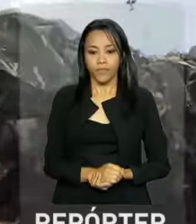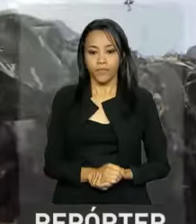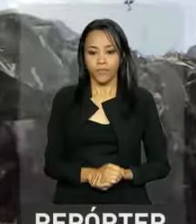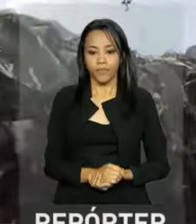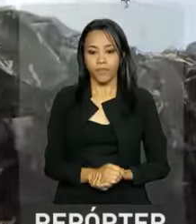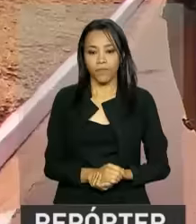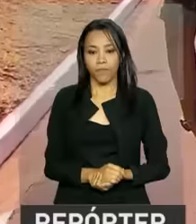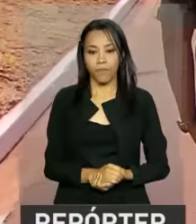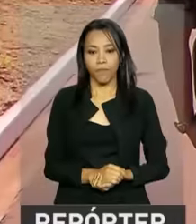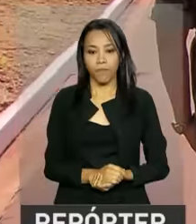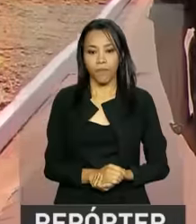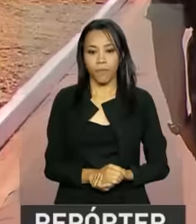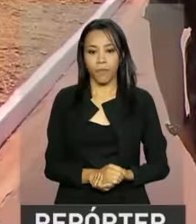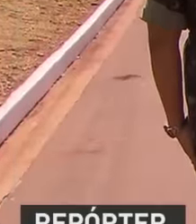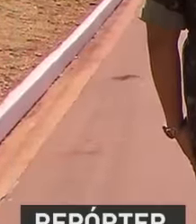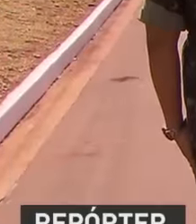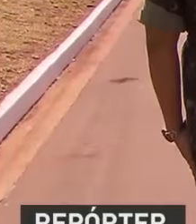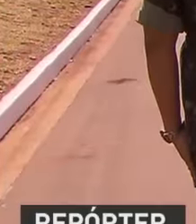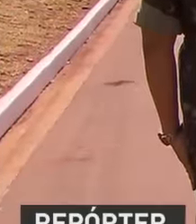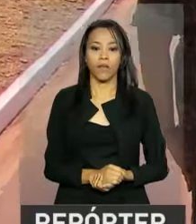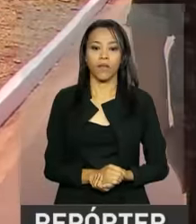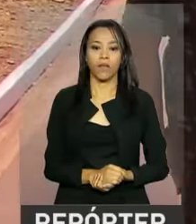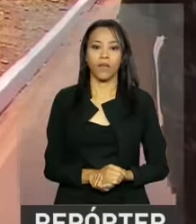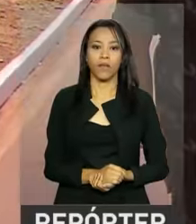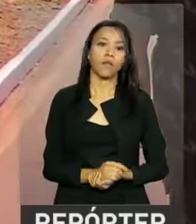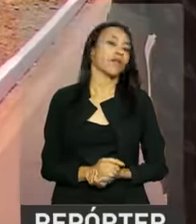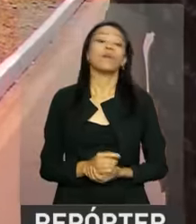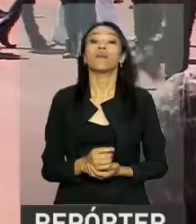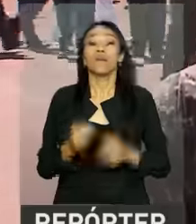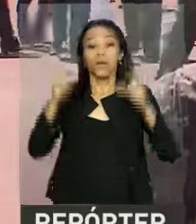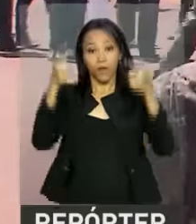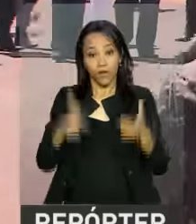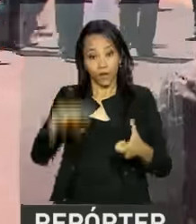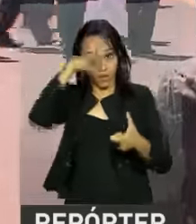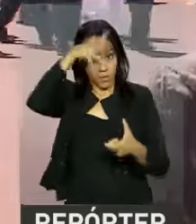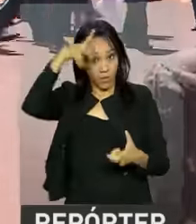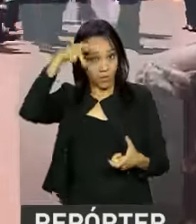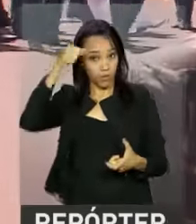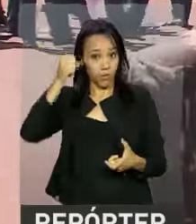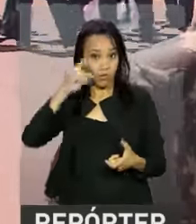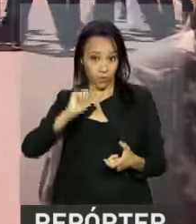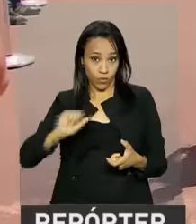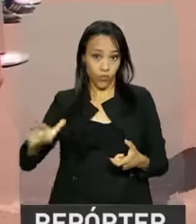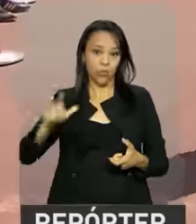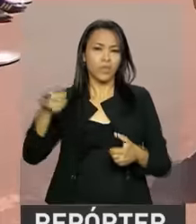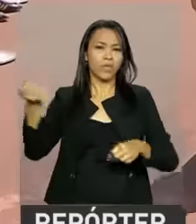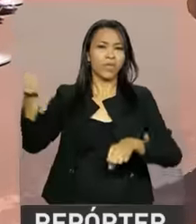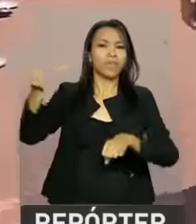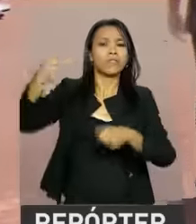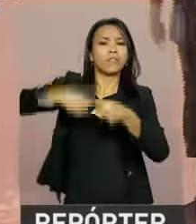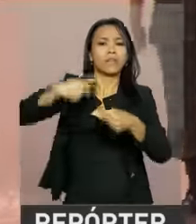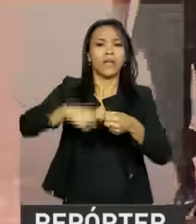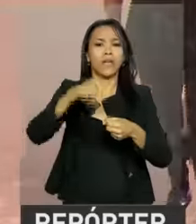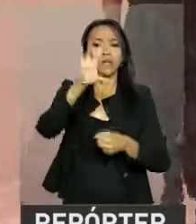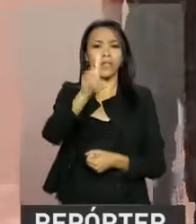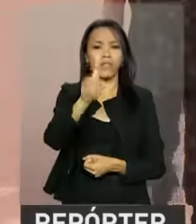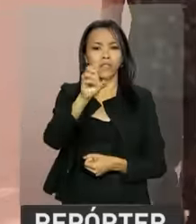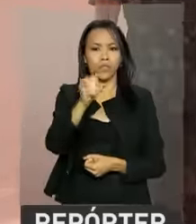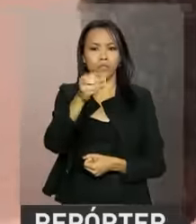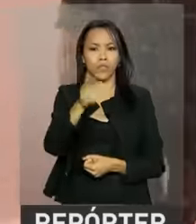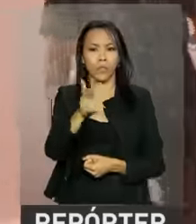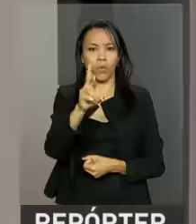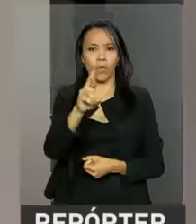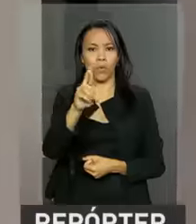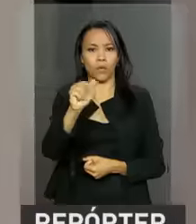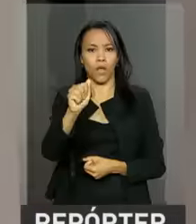Fronteiras é em Dourados no Mato Grosso do Sul que foi instalada a primeira unidade do maior projeto de monitoramento do